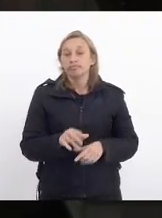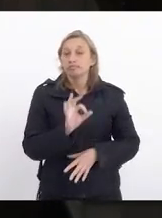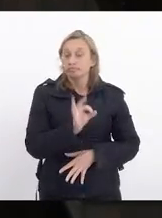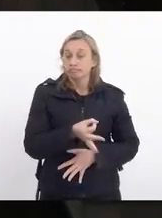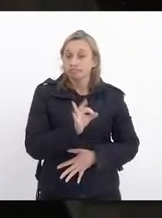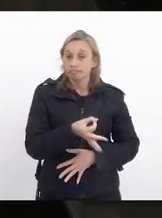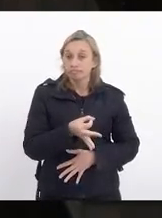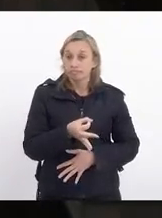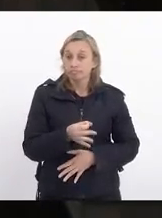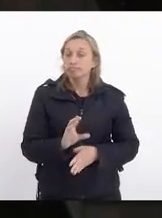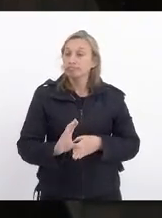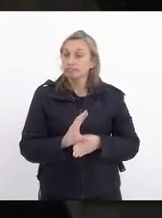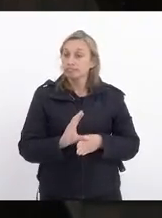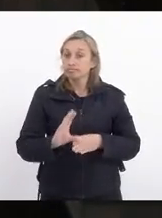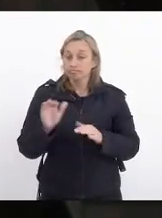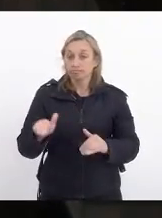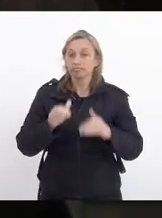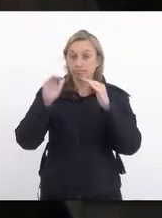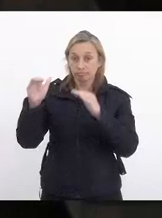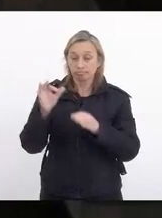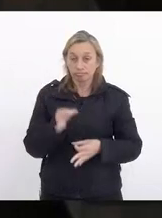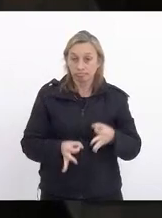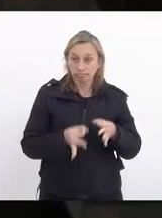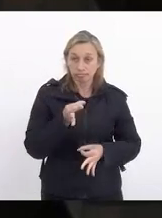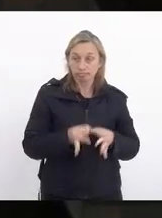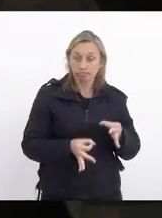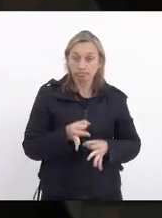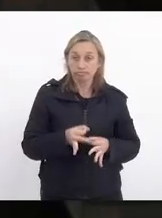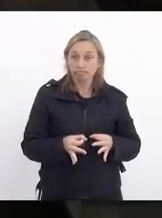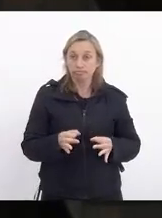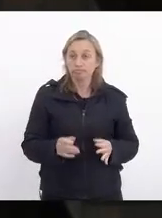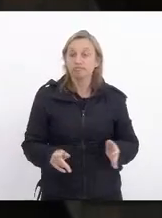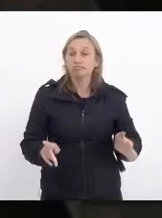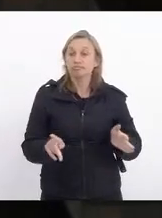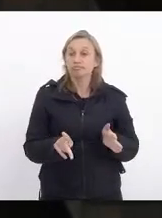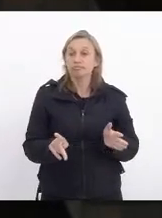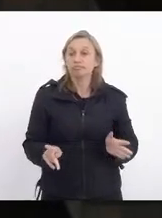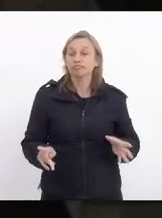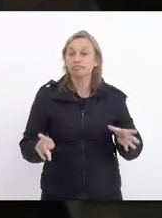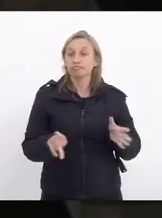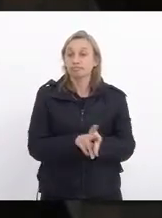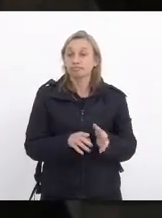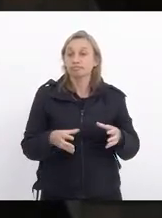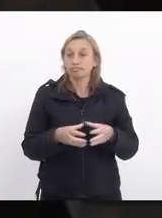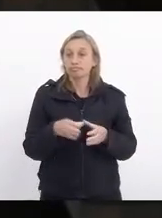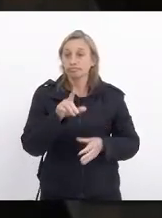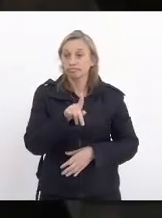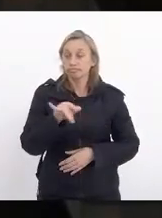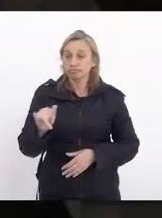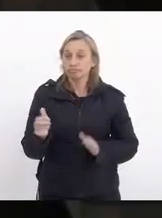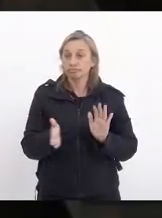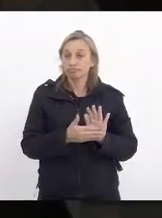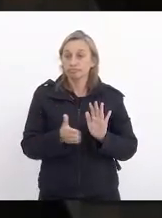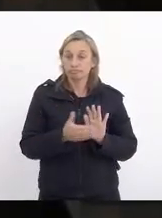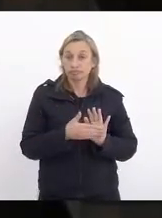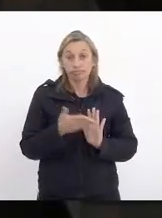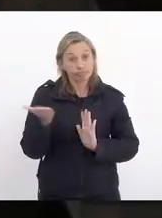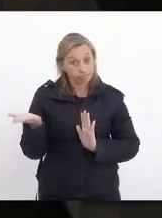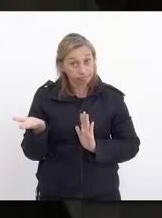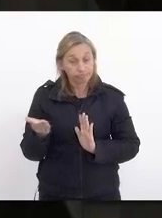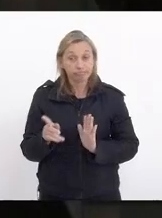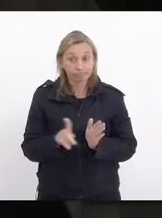exatamente no conceito do supremo que os membros da CPI estão propondo esse